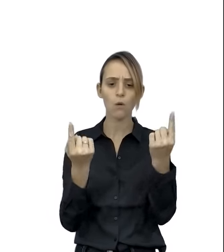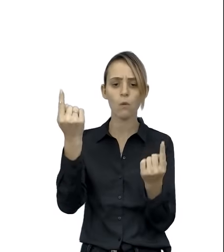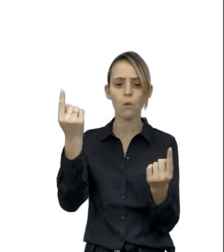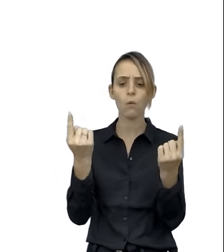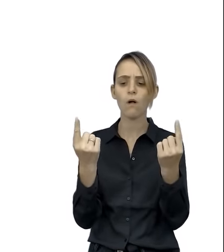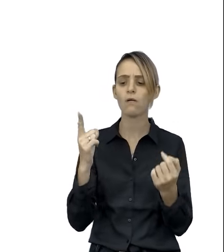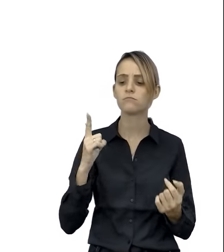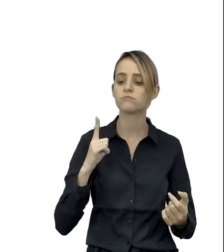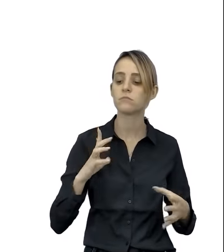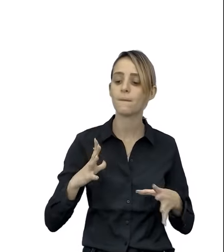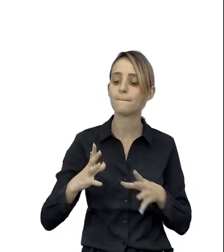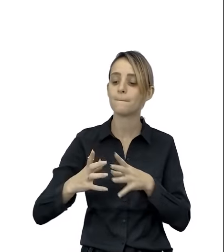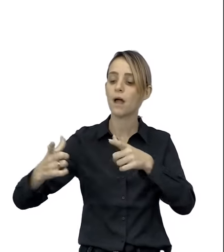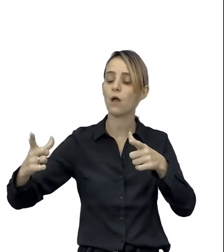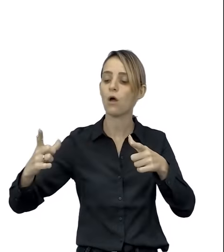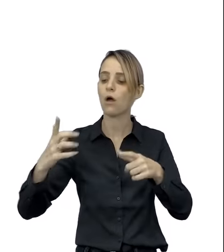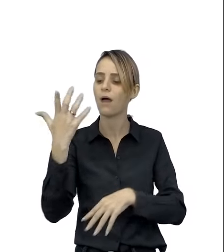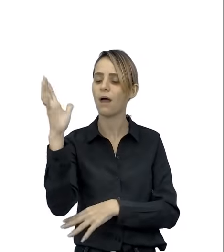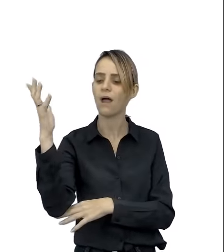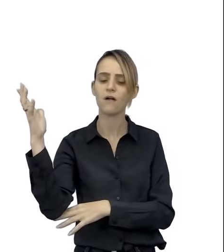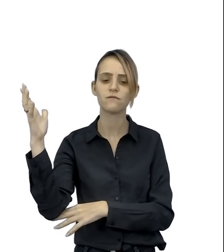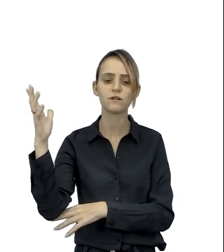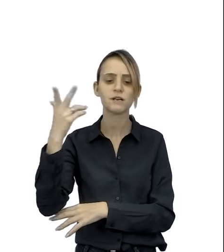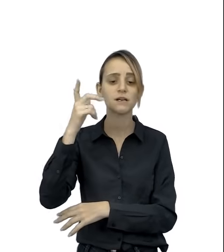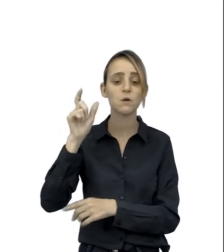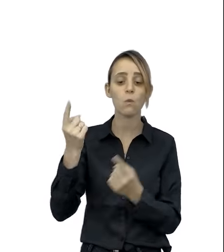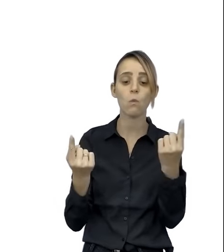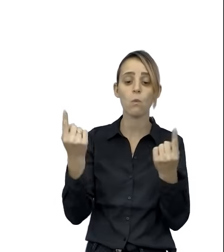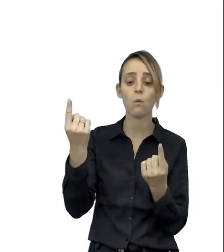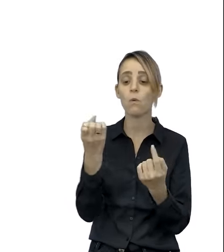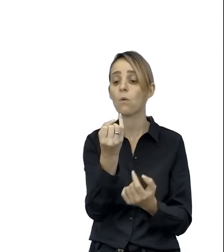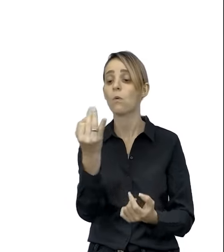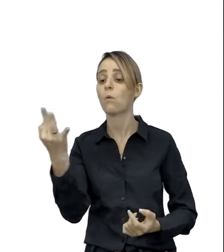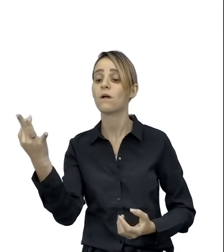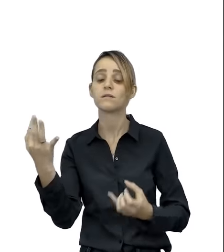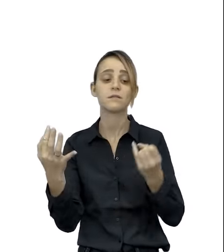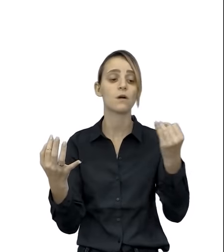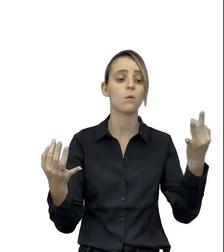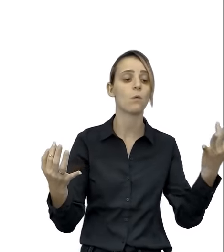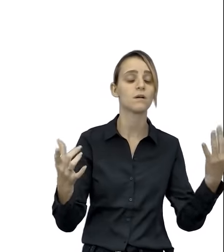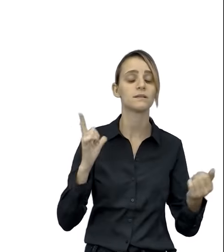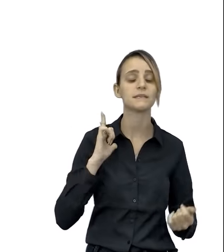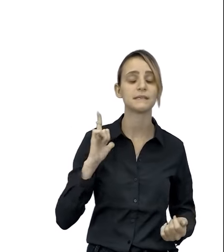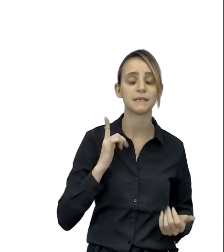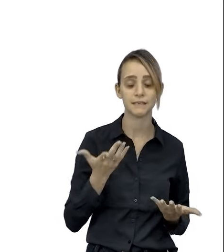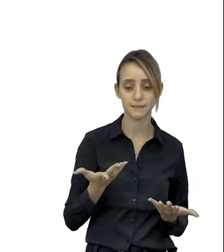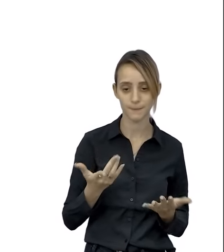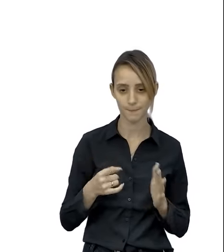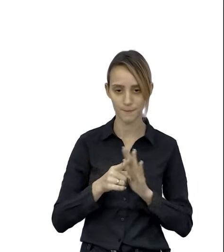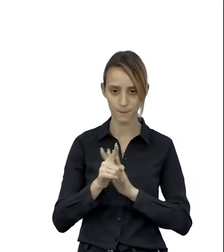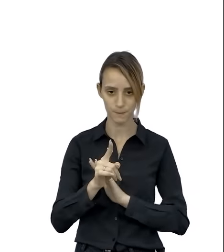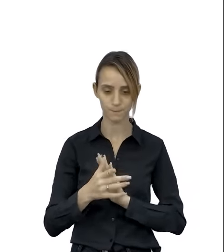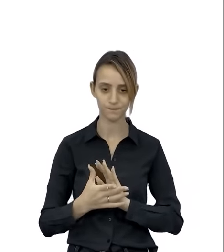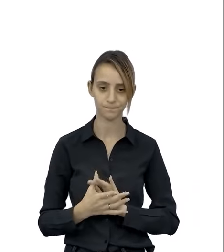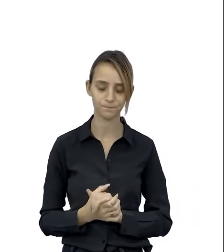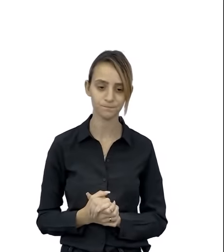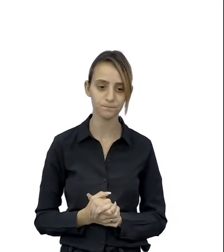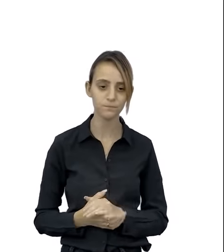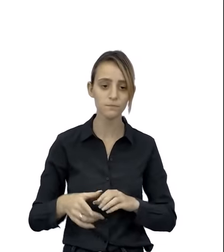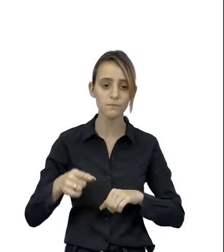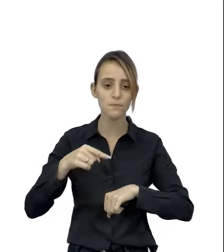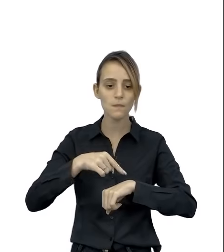mais árvores? Quantas árvores ela tem? Bom, durante a realização